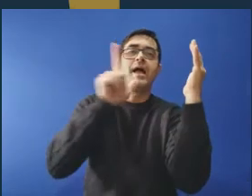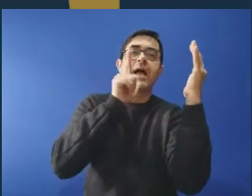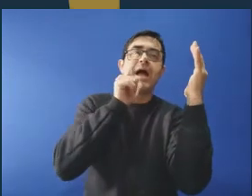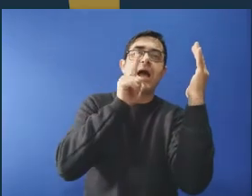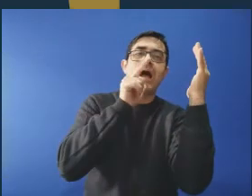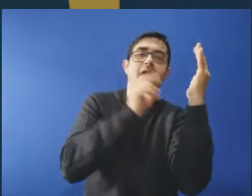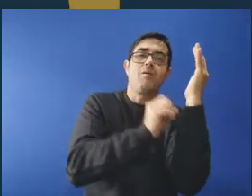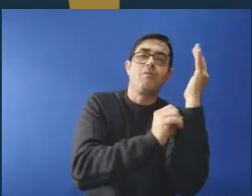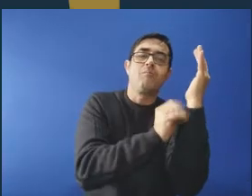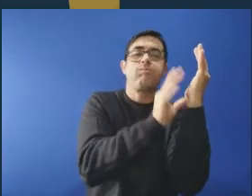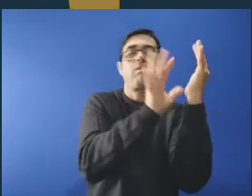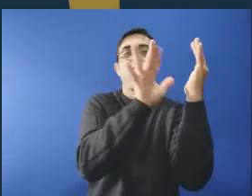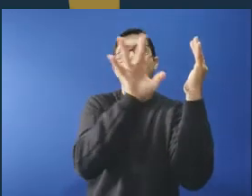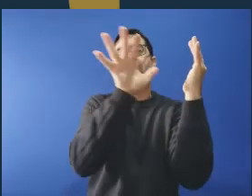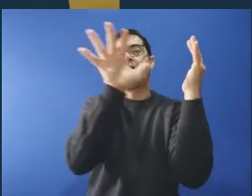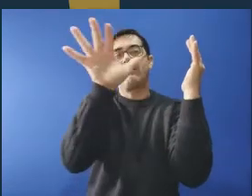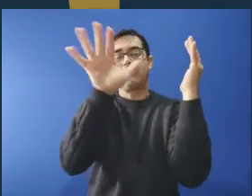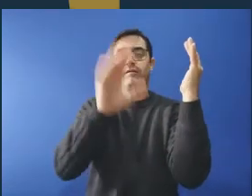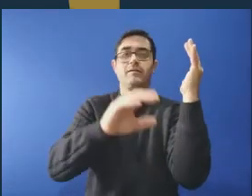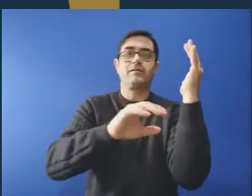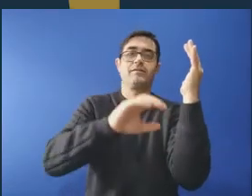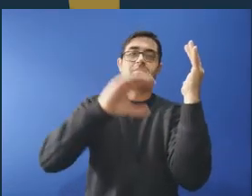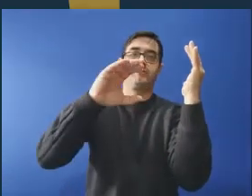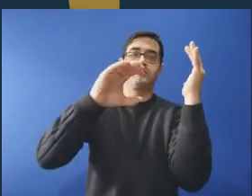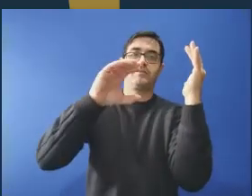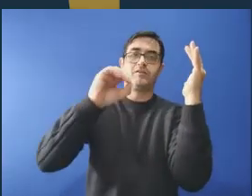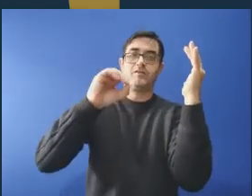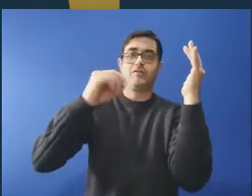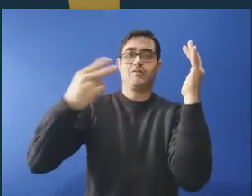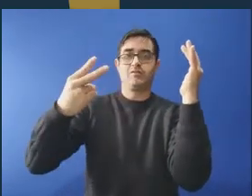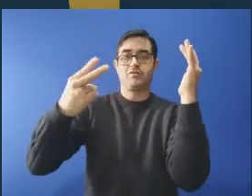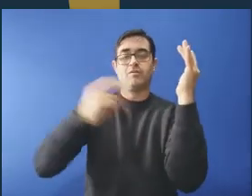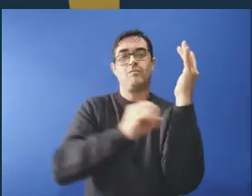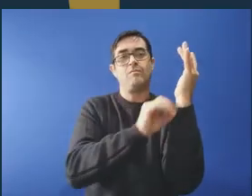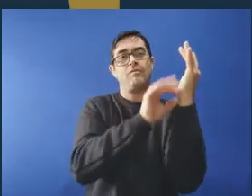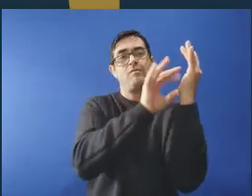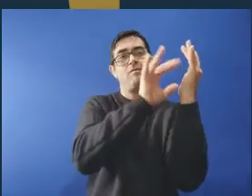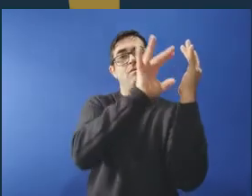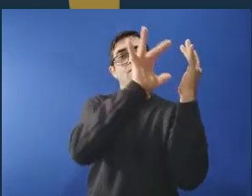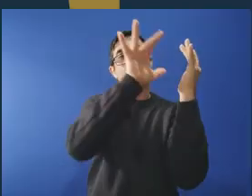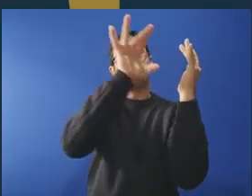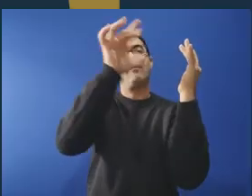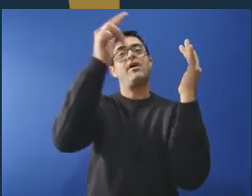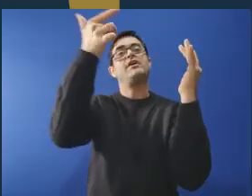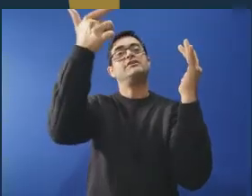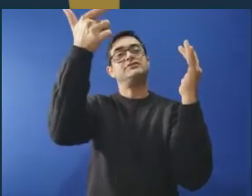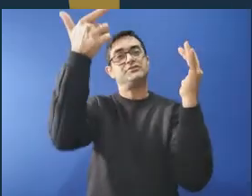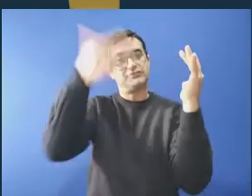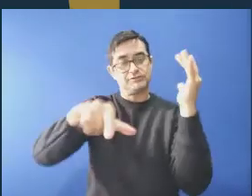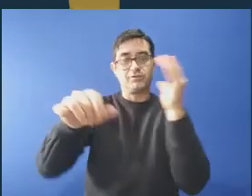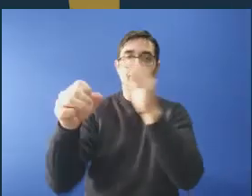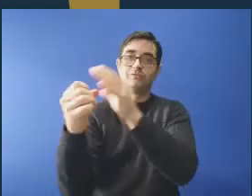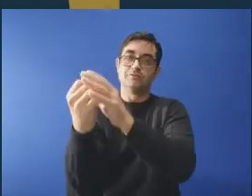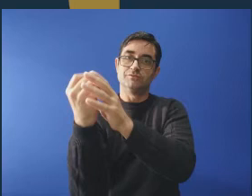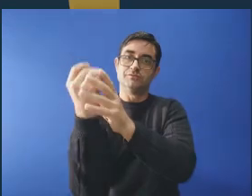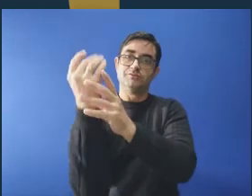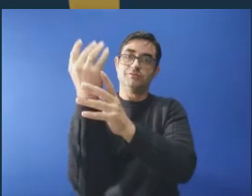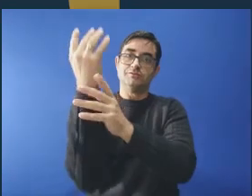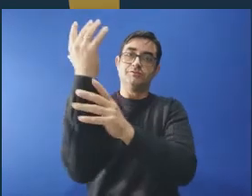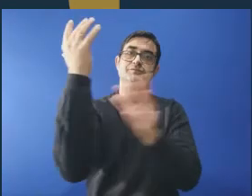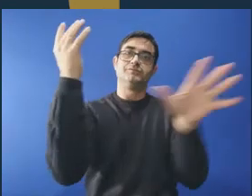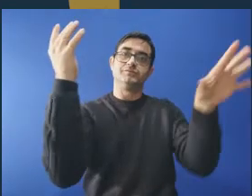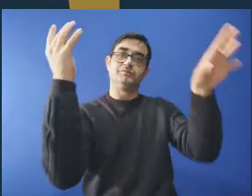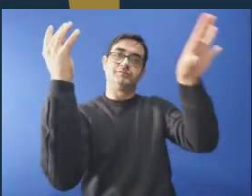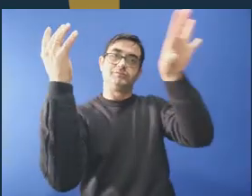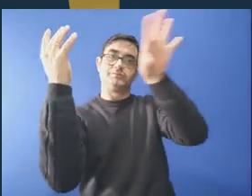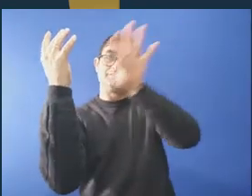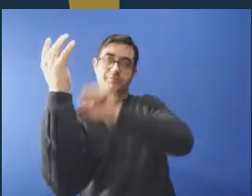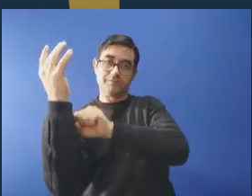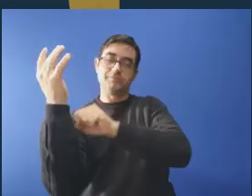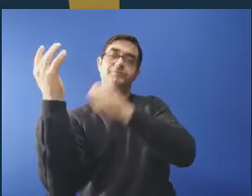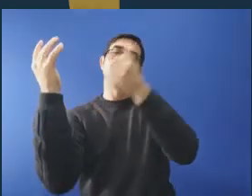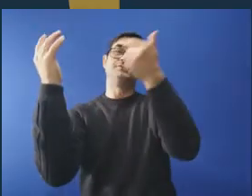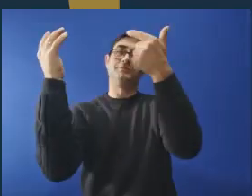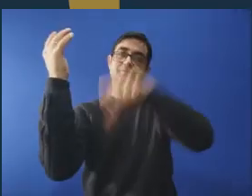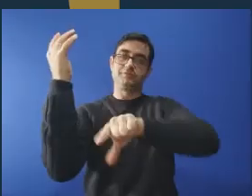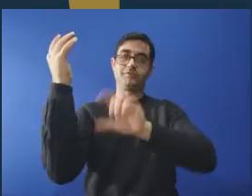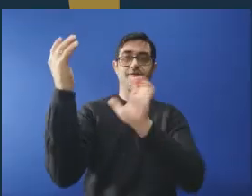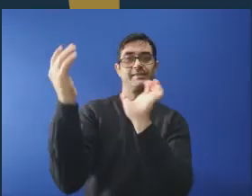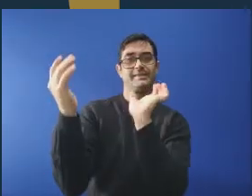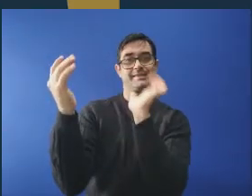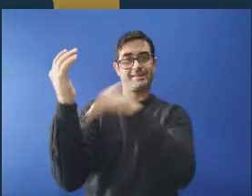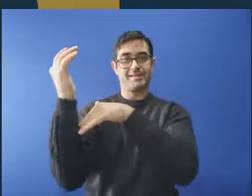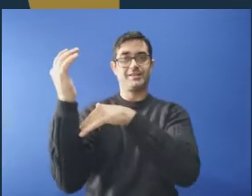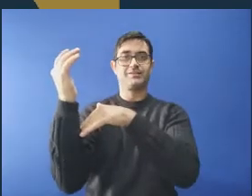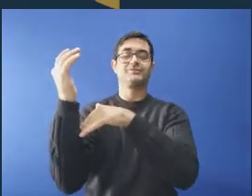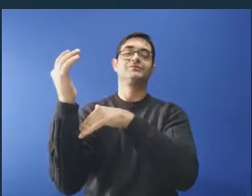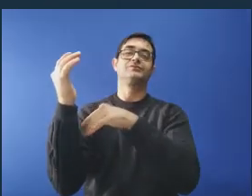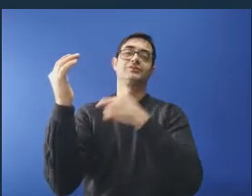vai para aqueles organismos fotossintetizantes que, novamente, vão usar a luz do sol para produzir glicose e guardar energia na